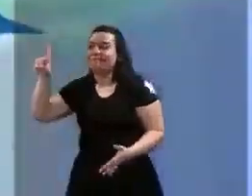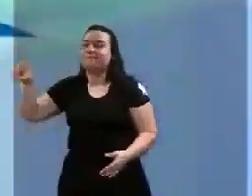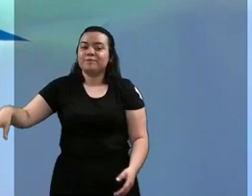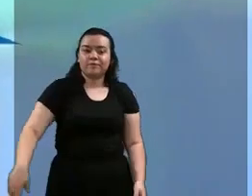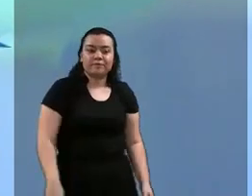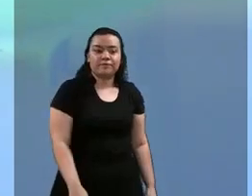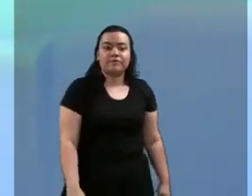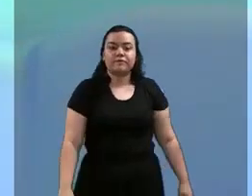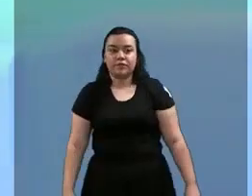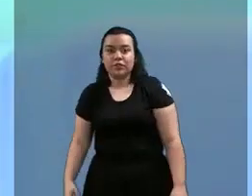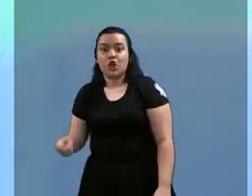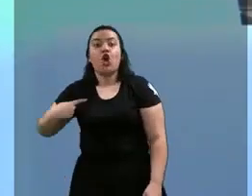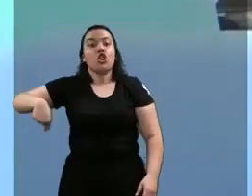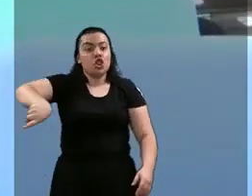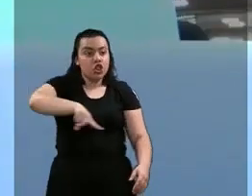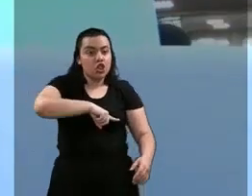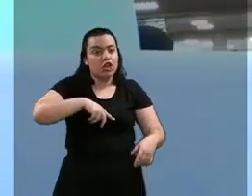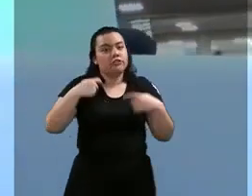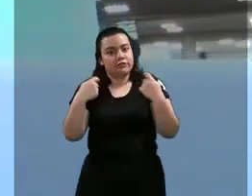É chegado o tempo.